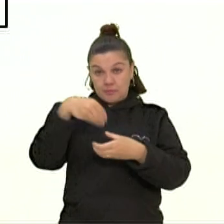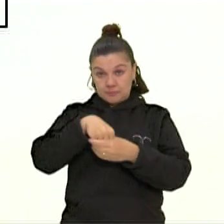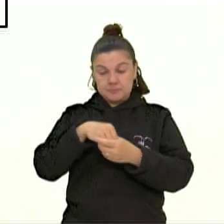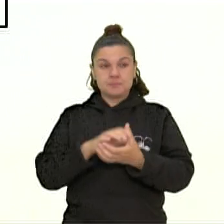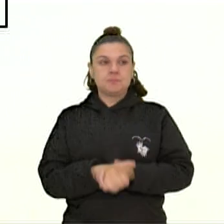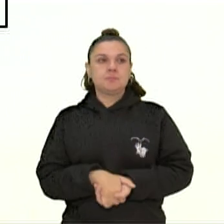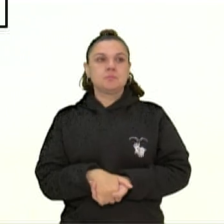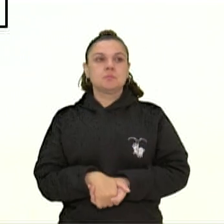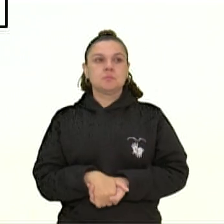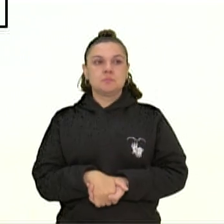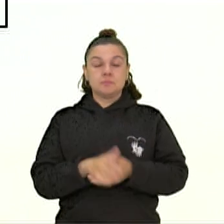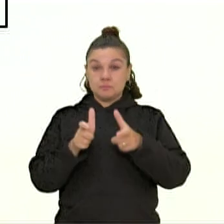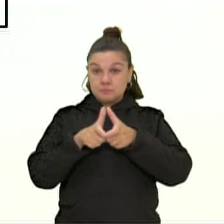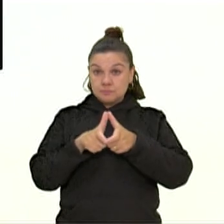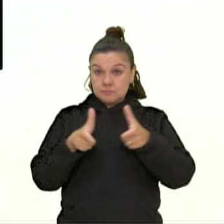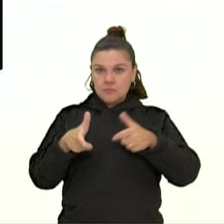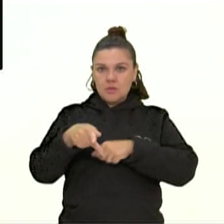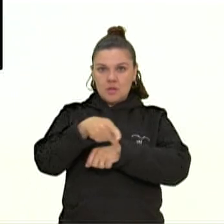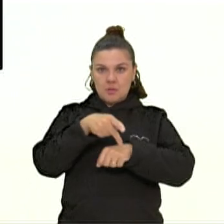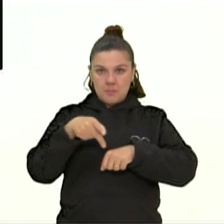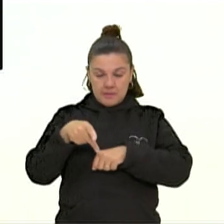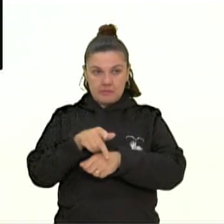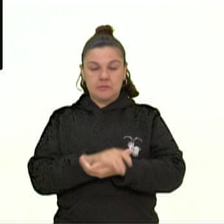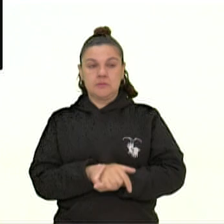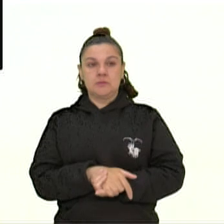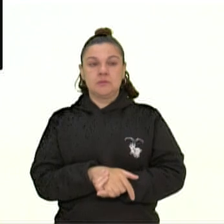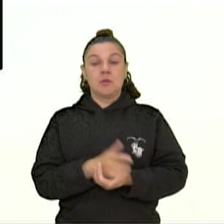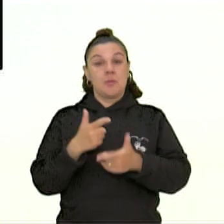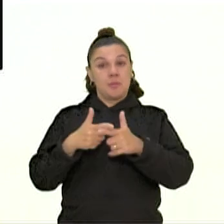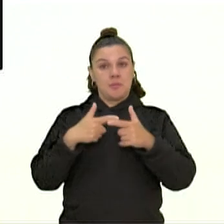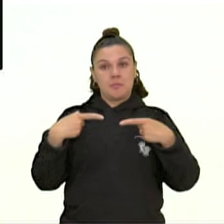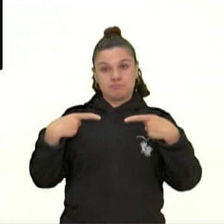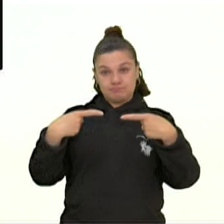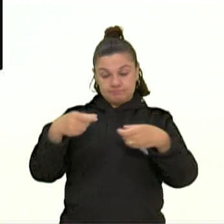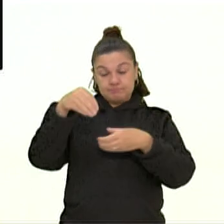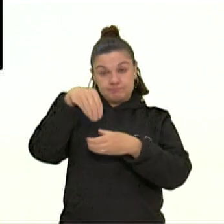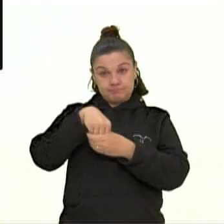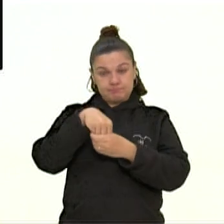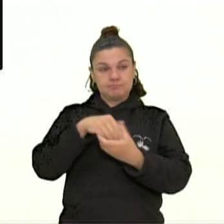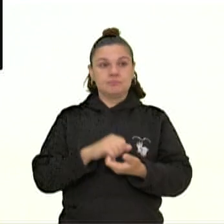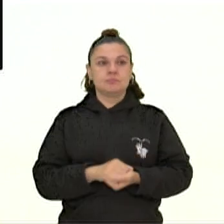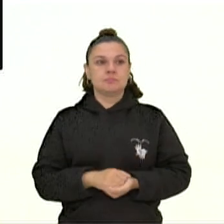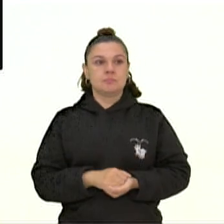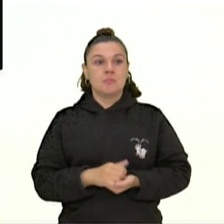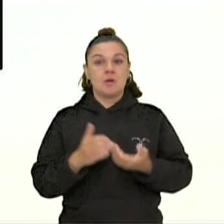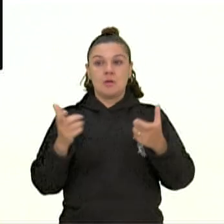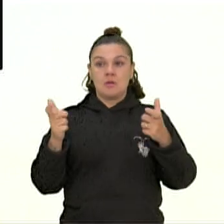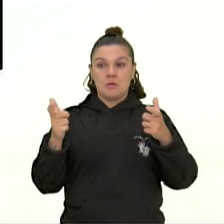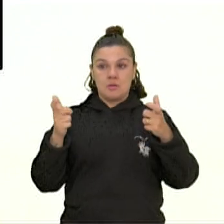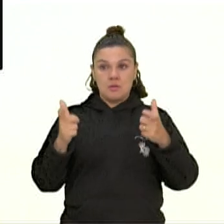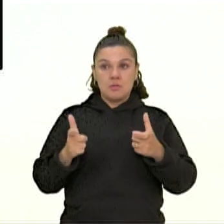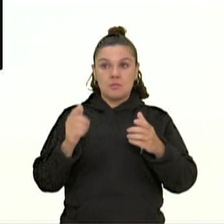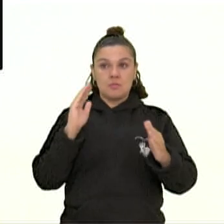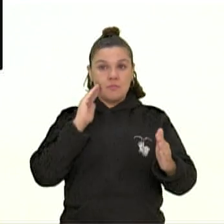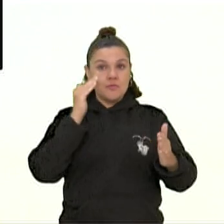A maioria dos países em condição de guerrilha, de conflito interno. Qual é o destino? Então,